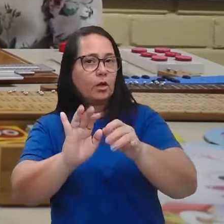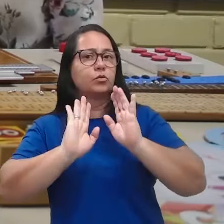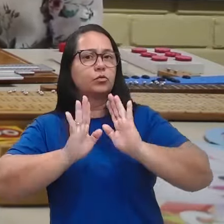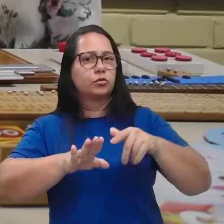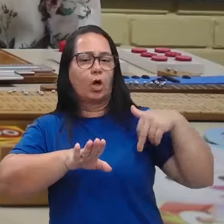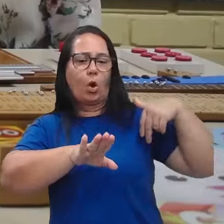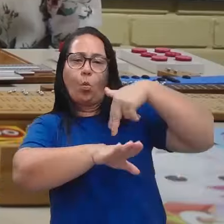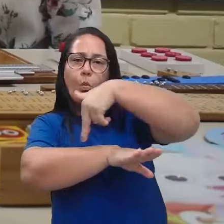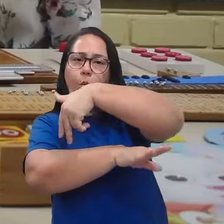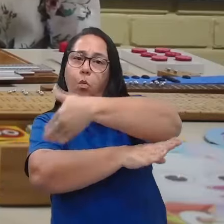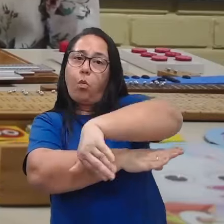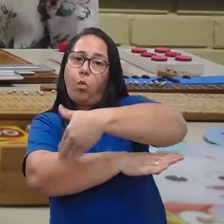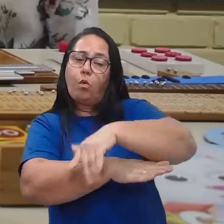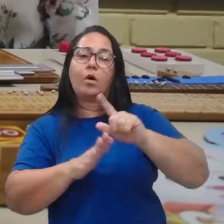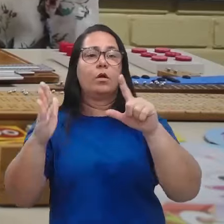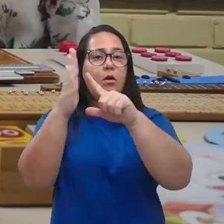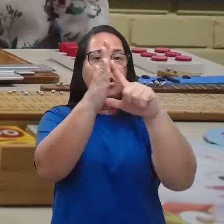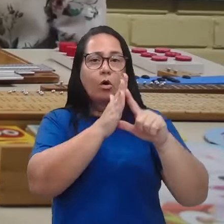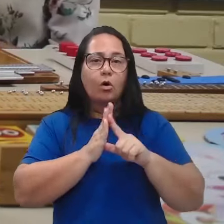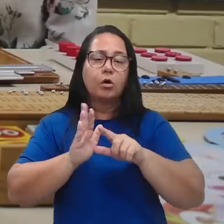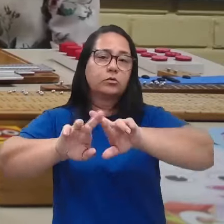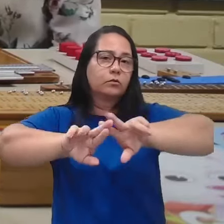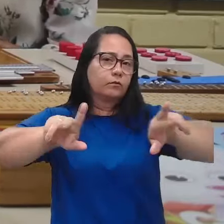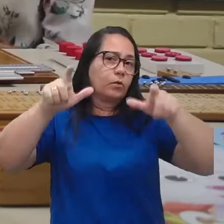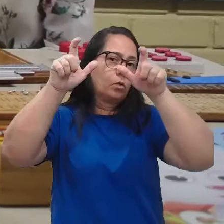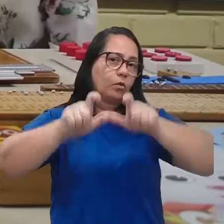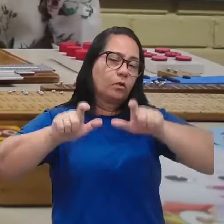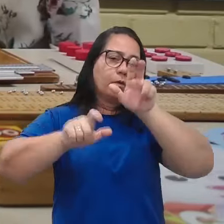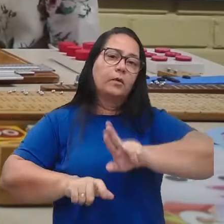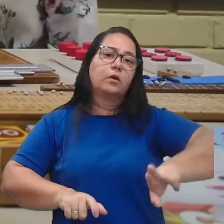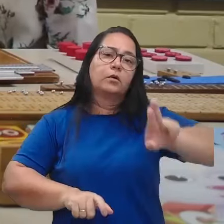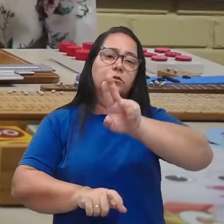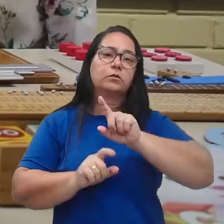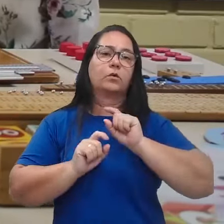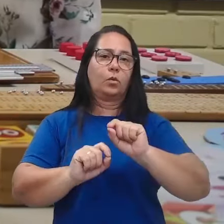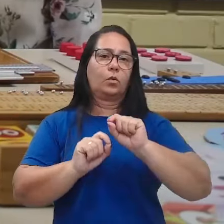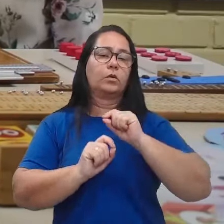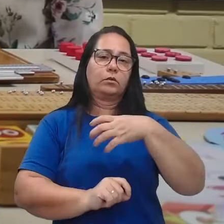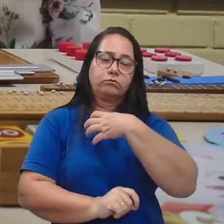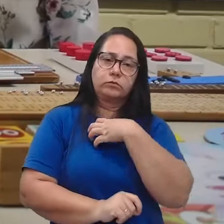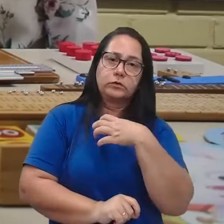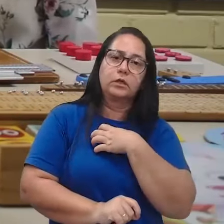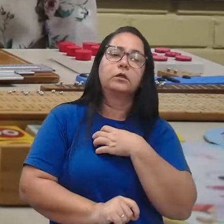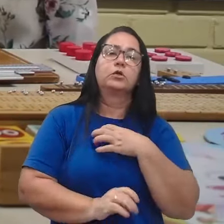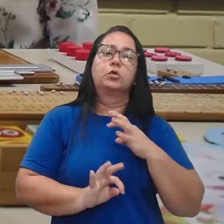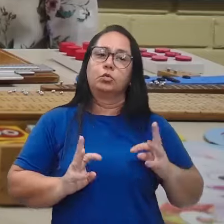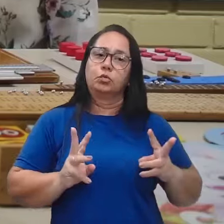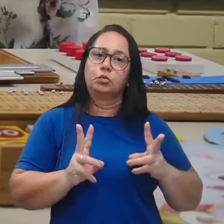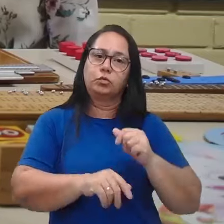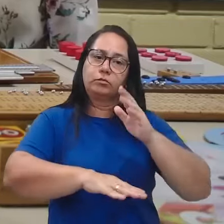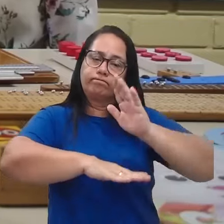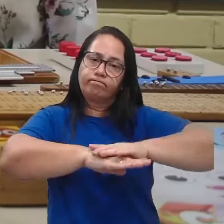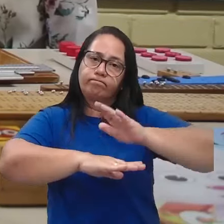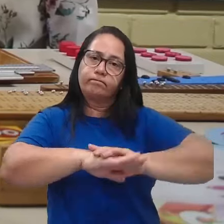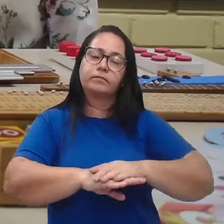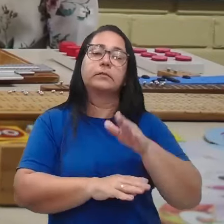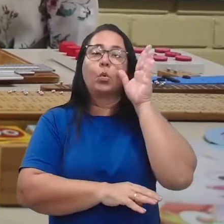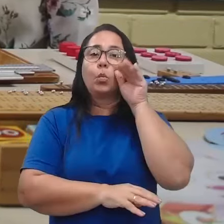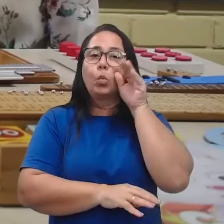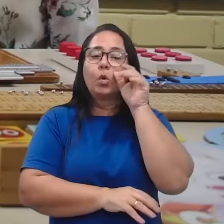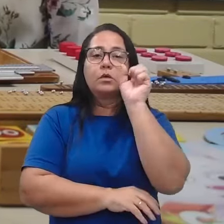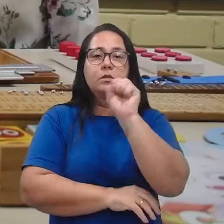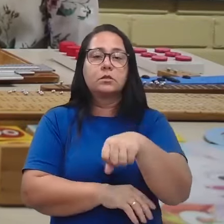rua, em lojas, em vários lugares, para utilizar os sentidos remanescentes. Entendi. Muito interessante, professora. É curioso porque